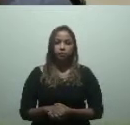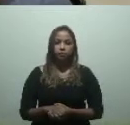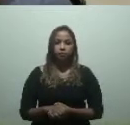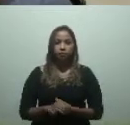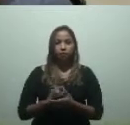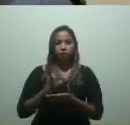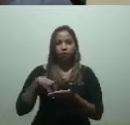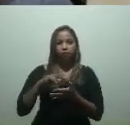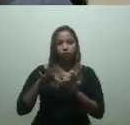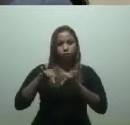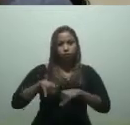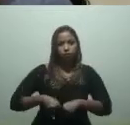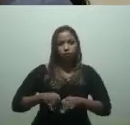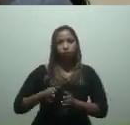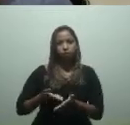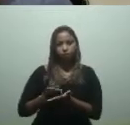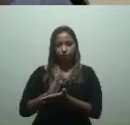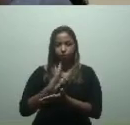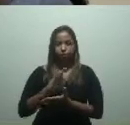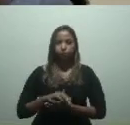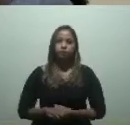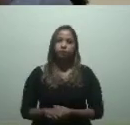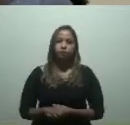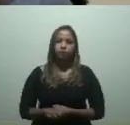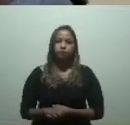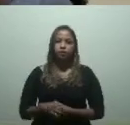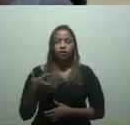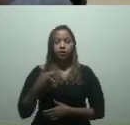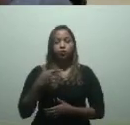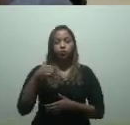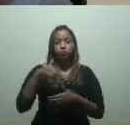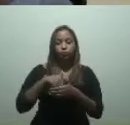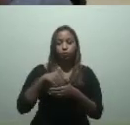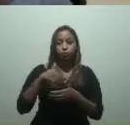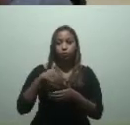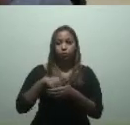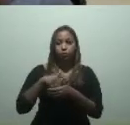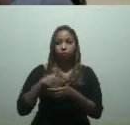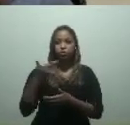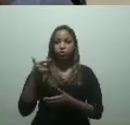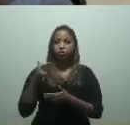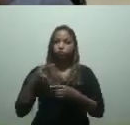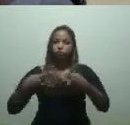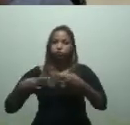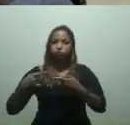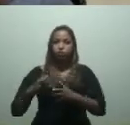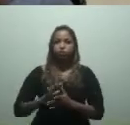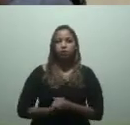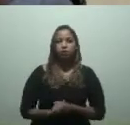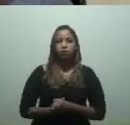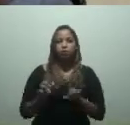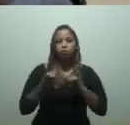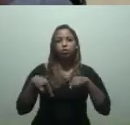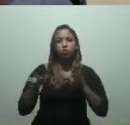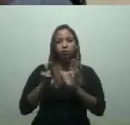Redação final aprovada. Em segunda discussão, em segunda votação, projeto de lei